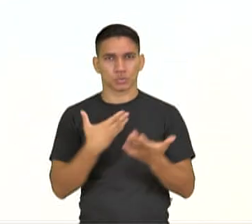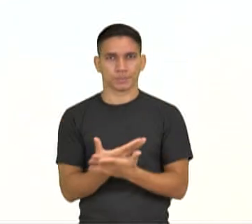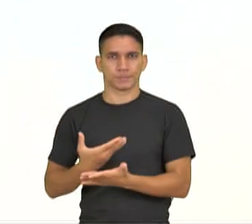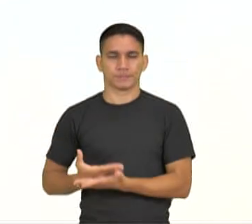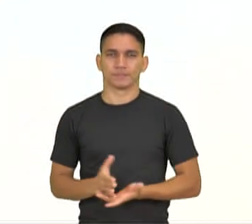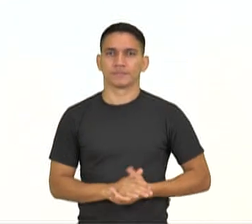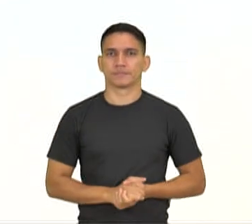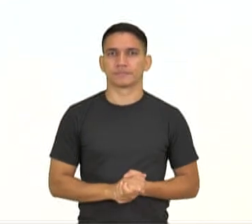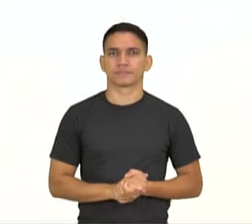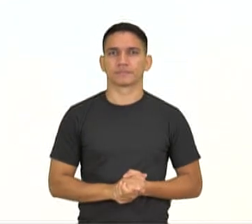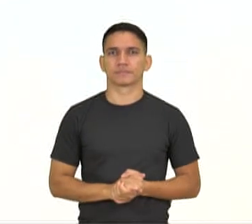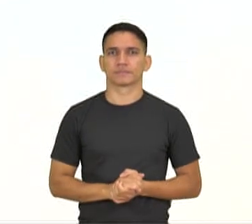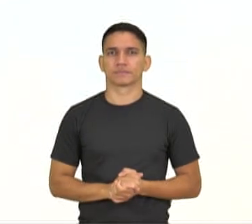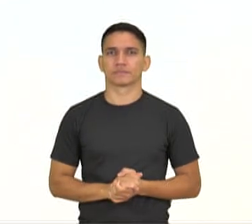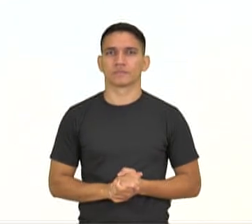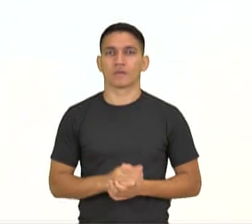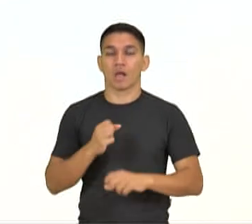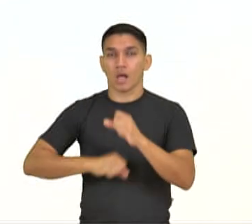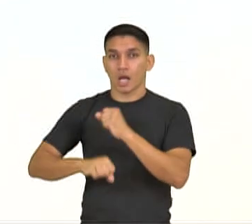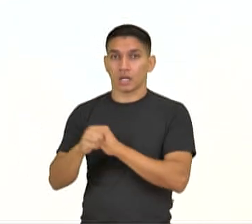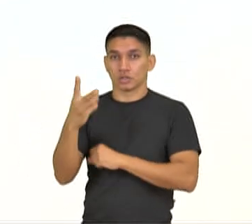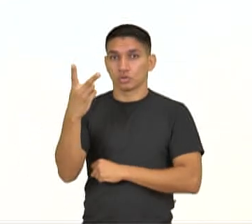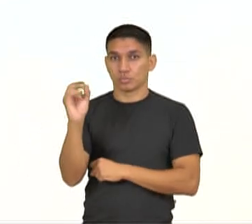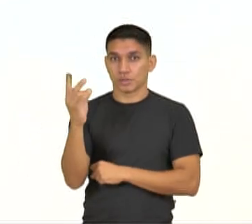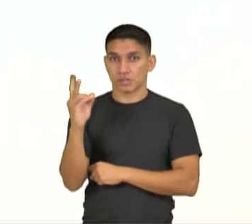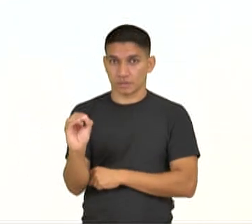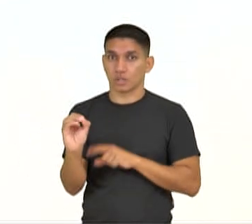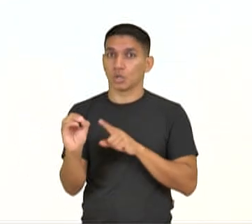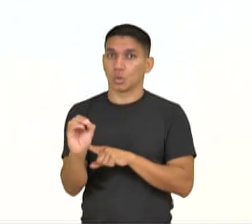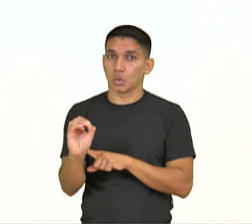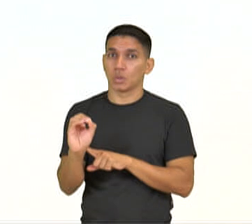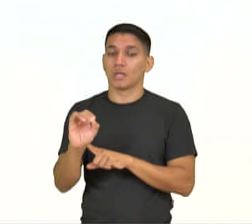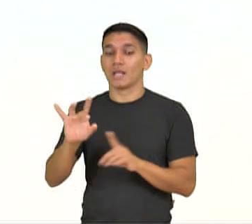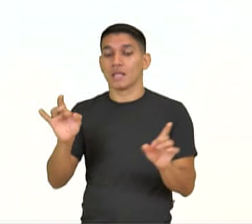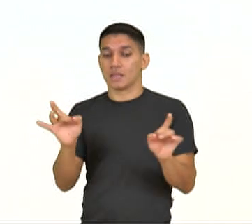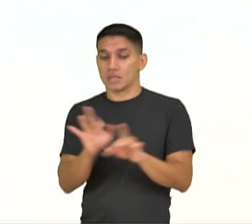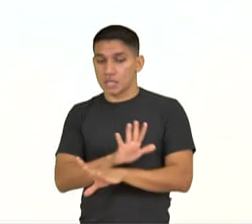tá? O ano de 2020 deve encerrar como